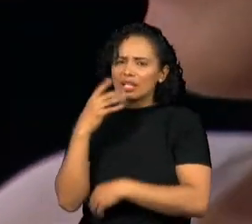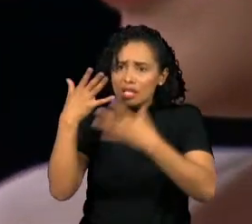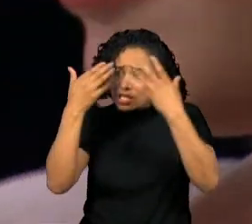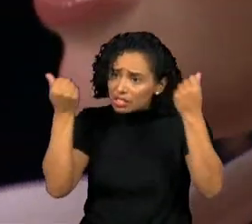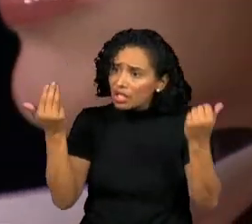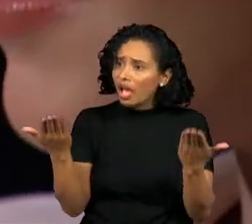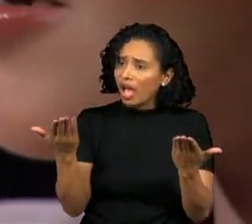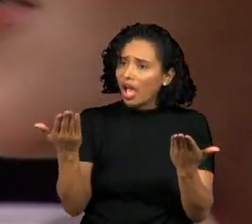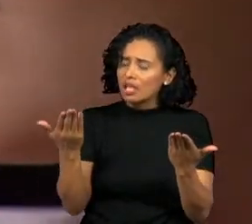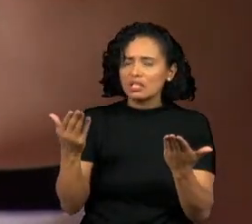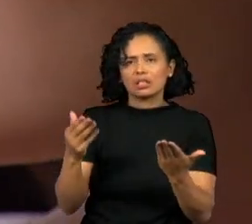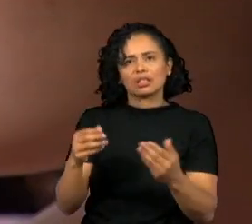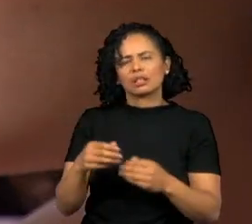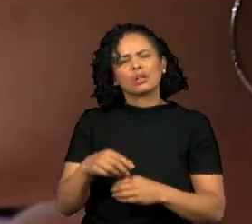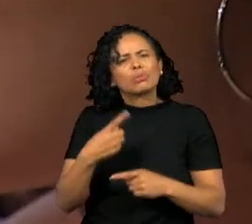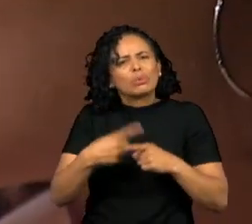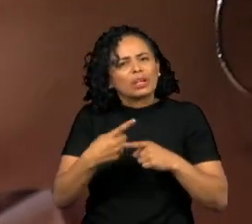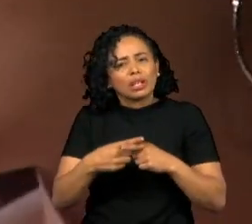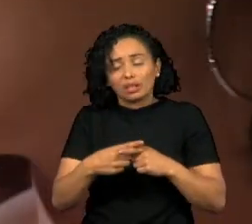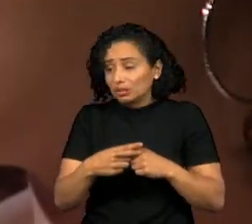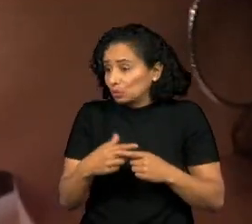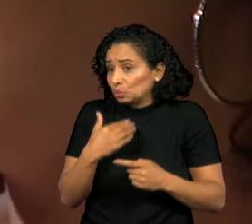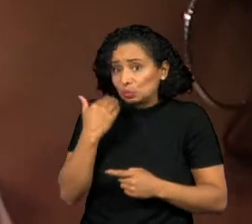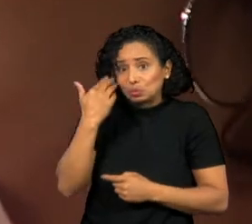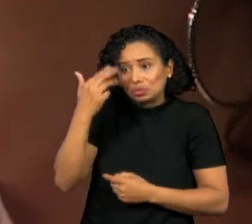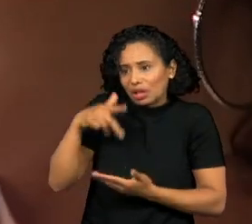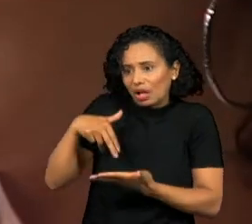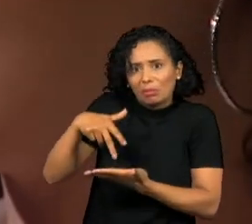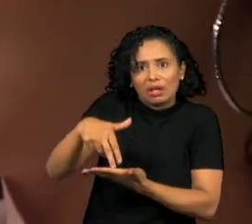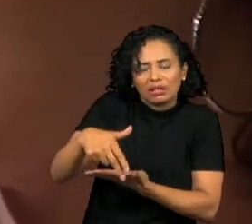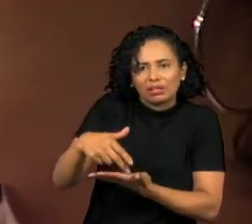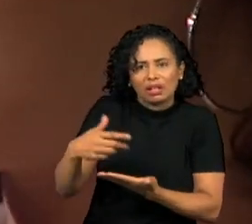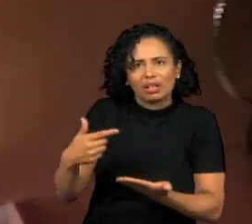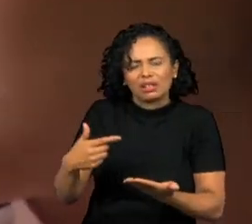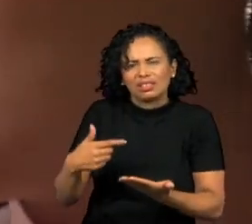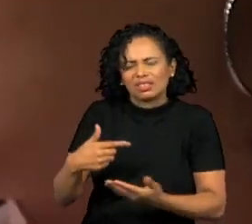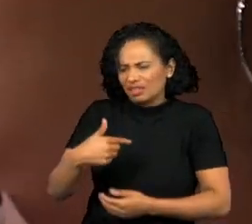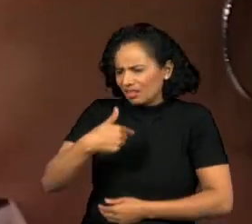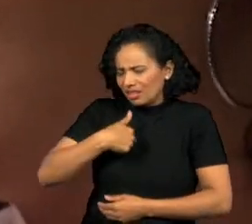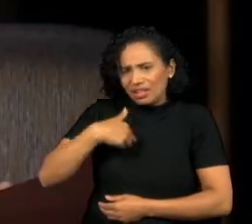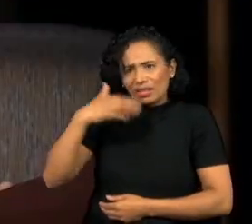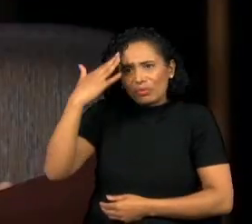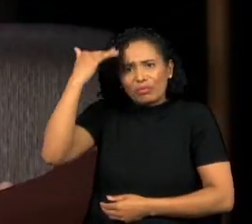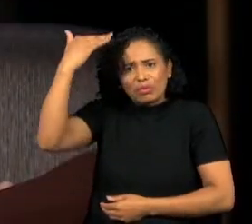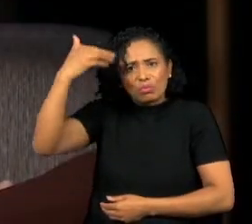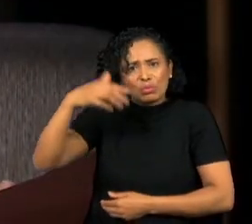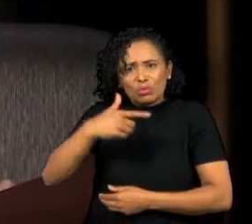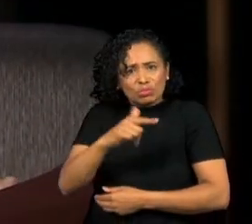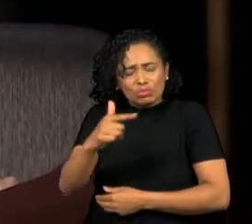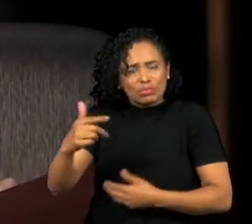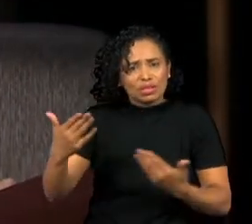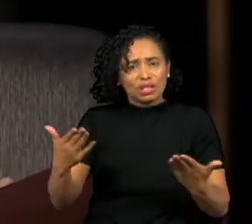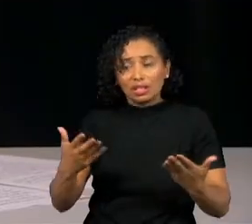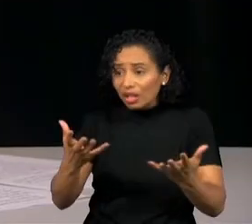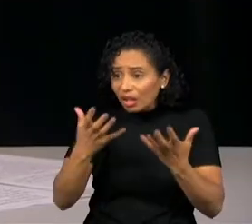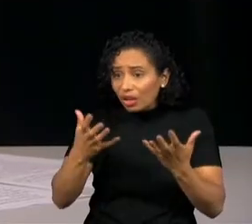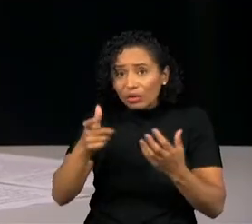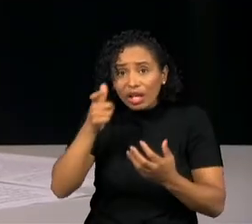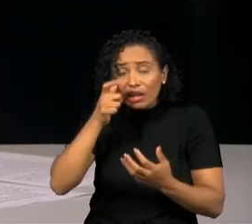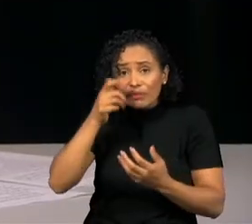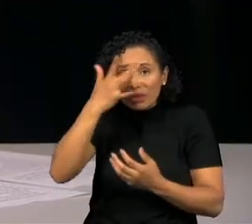eu falei porque Manda ele falar você não vai conseguir mandar aí eu mando mas ele viu os artistas e os estandes cara quando que